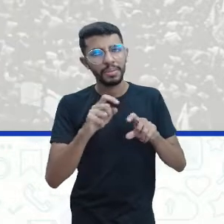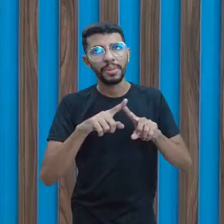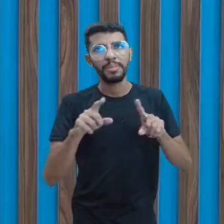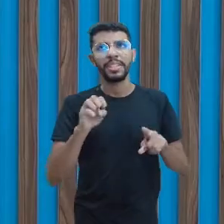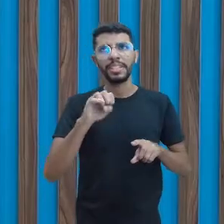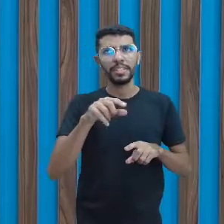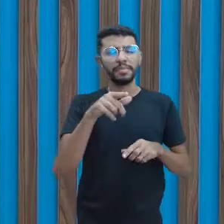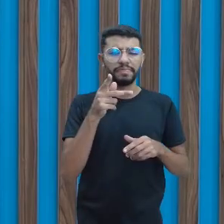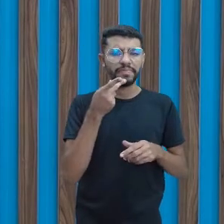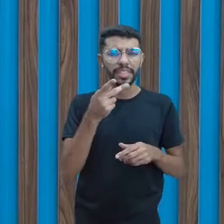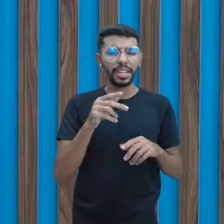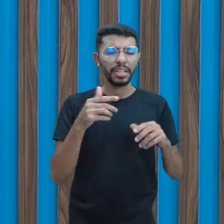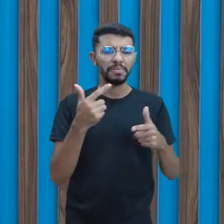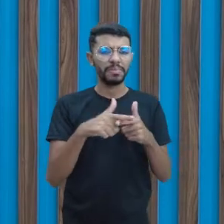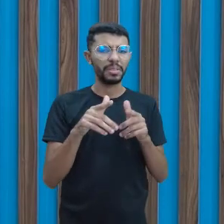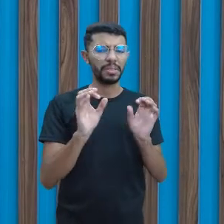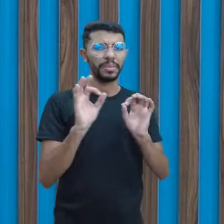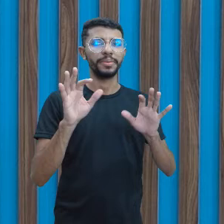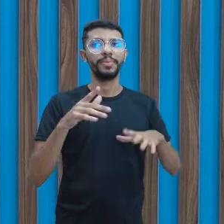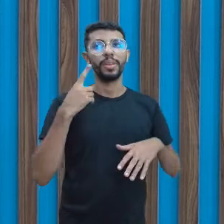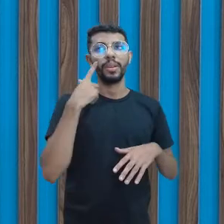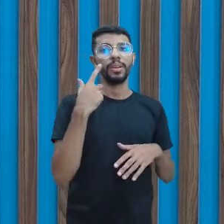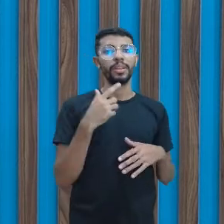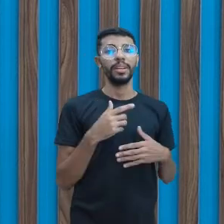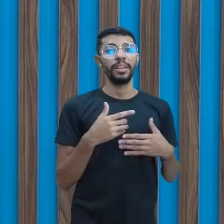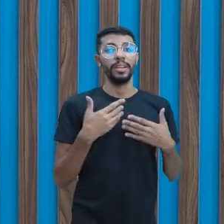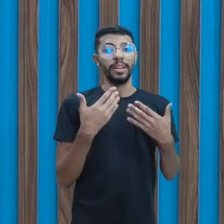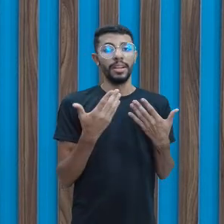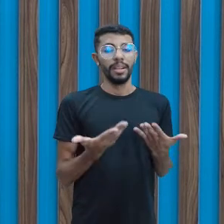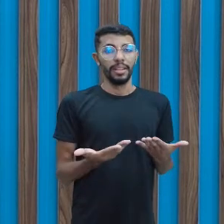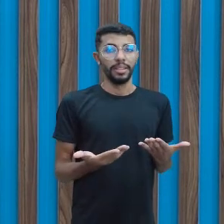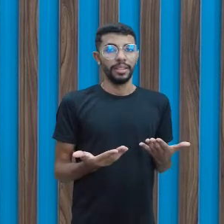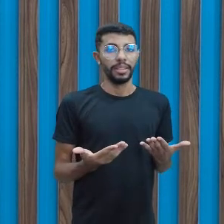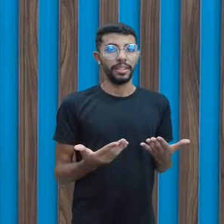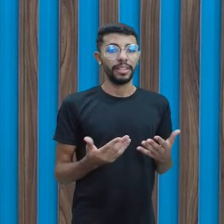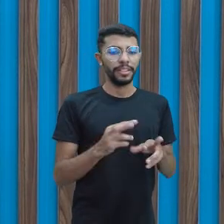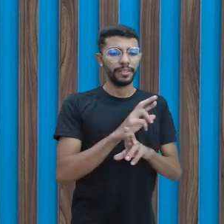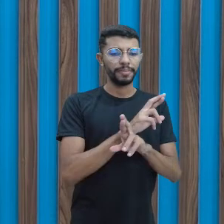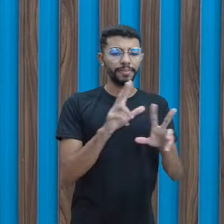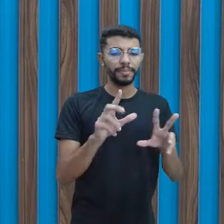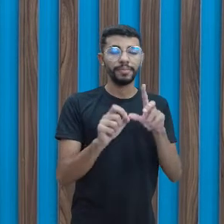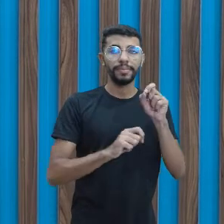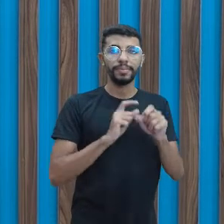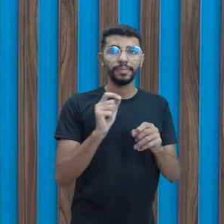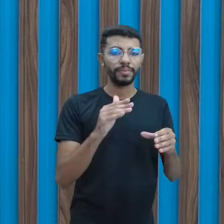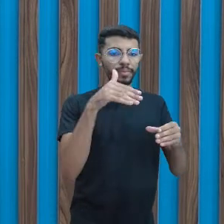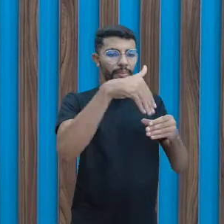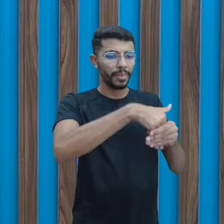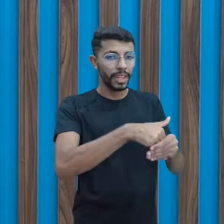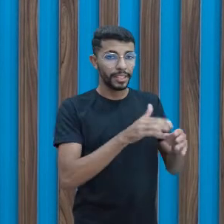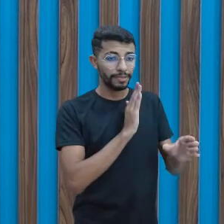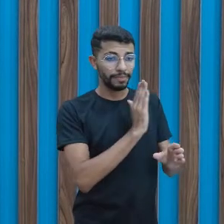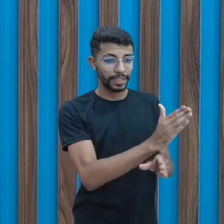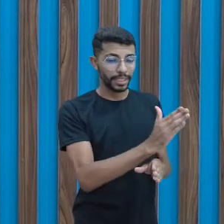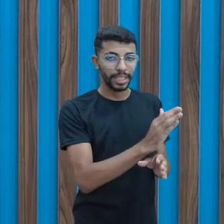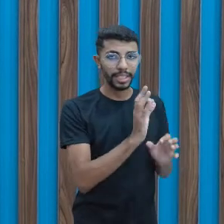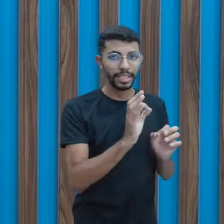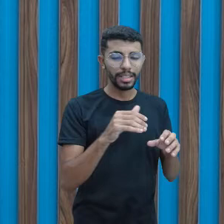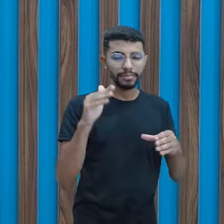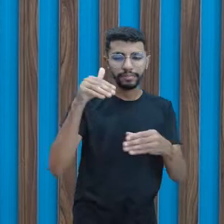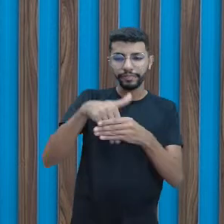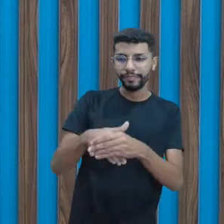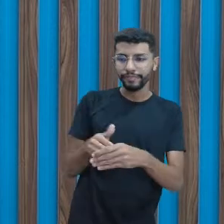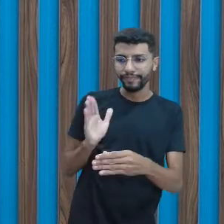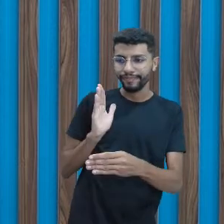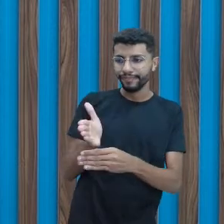se for, depois tu retoma. Assim, a diferença, né, entre uma eleição direta, né, por exemplo, e uma eleição